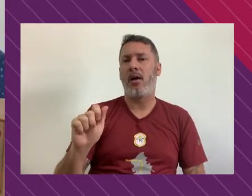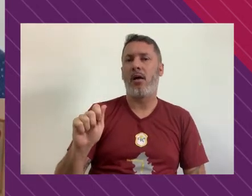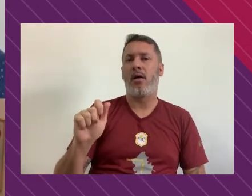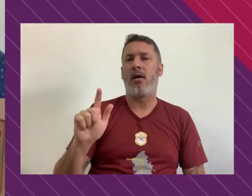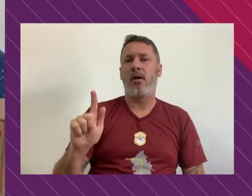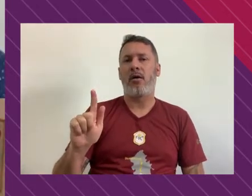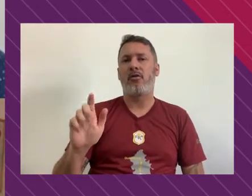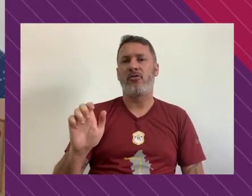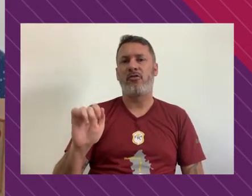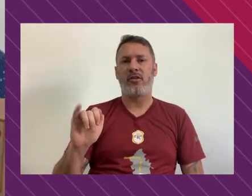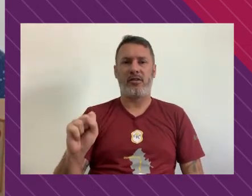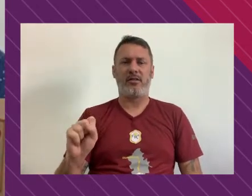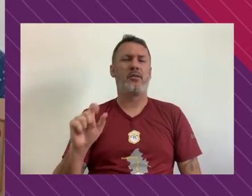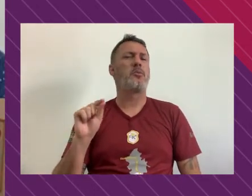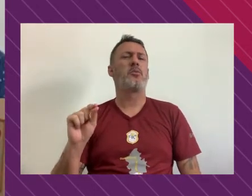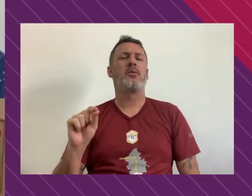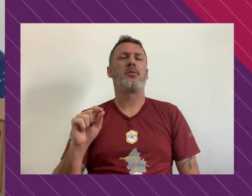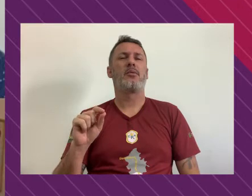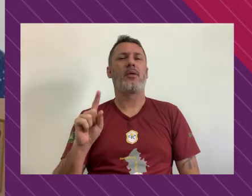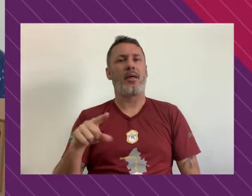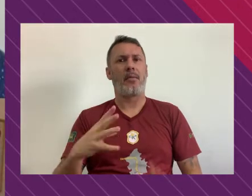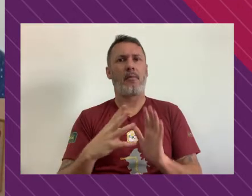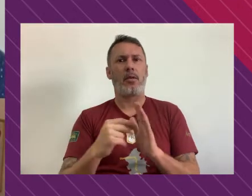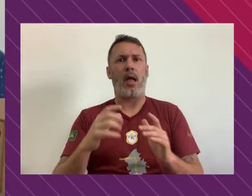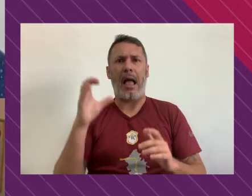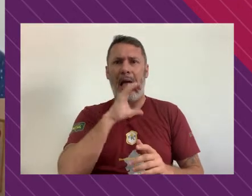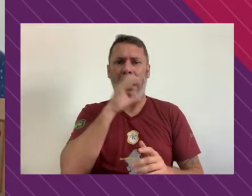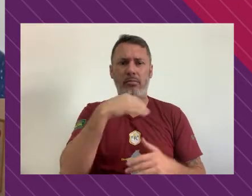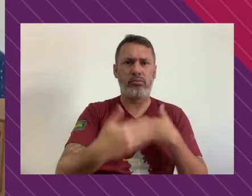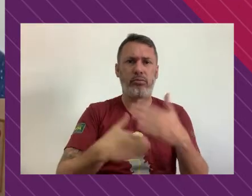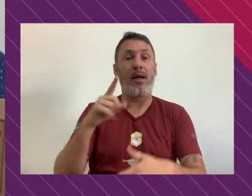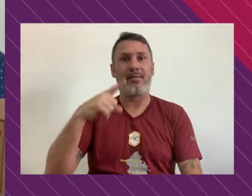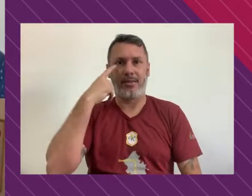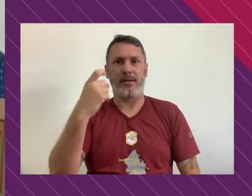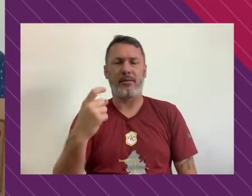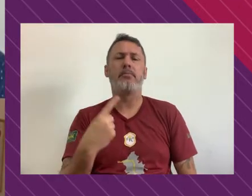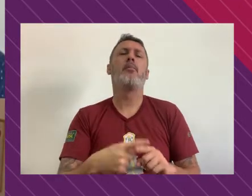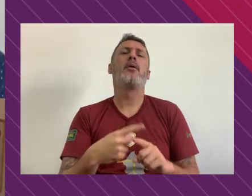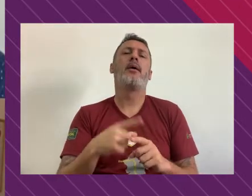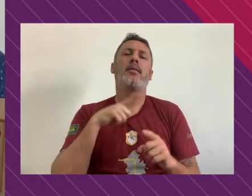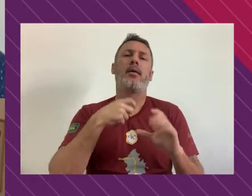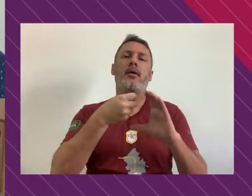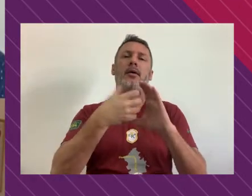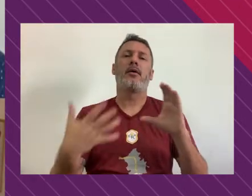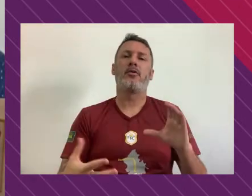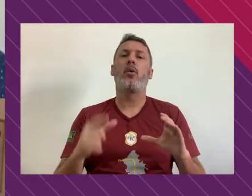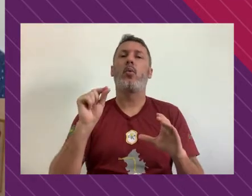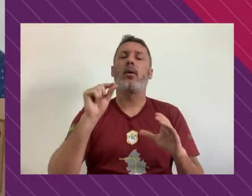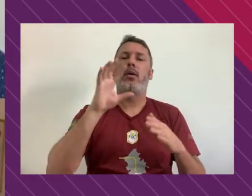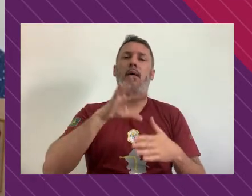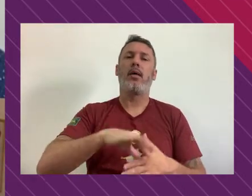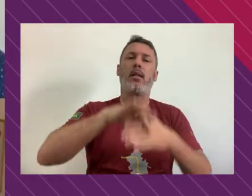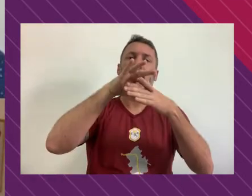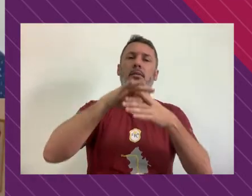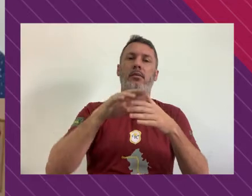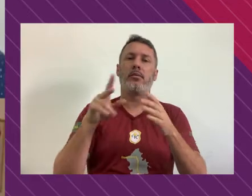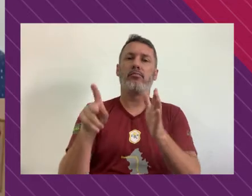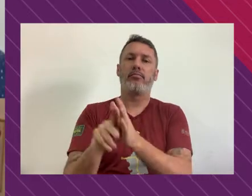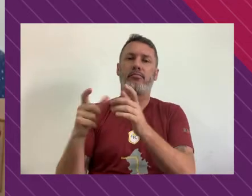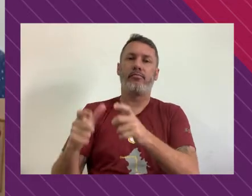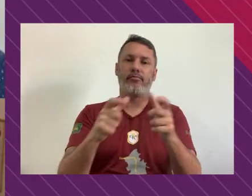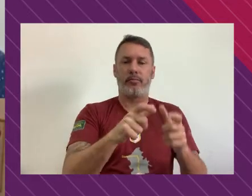estudos, pesquisas, tanto estudos de mercado quanto pesquisas das universidades, por exemplo, no Brasil e no exterior,